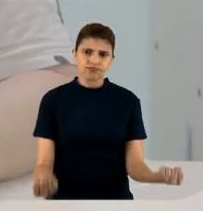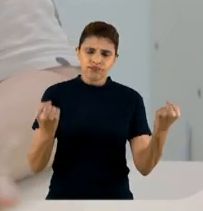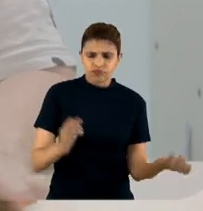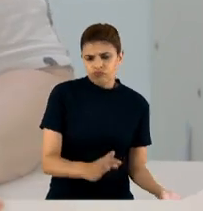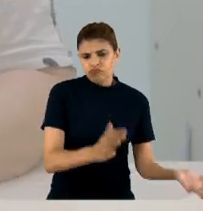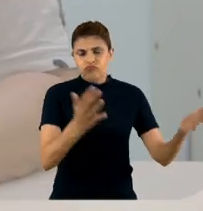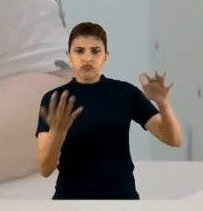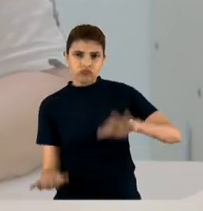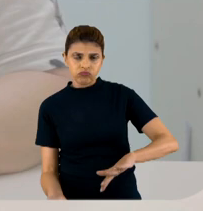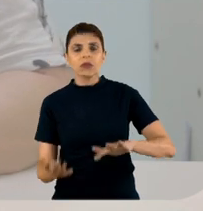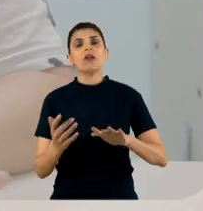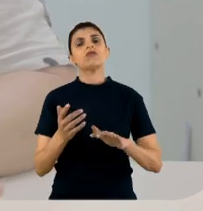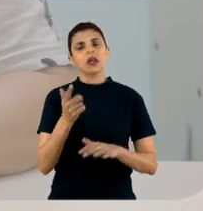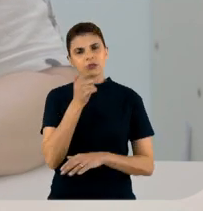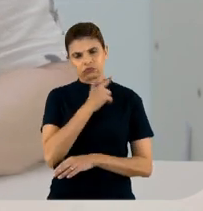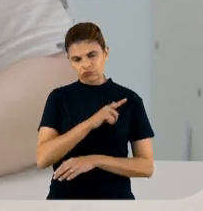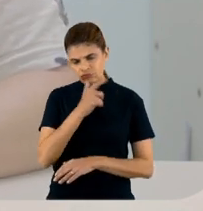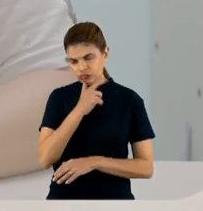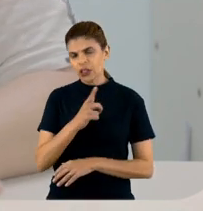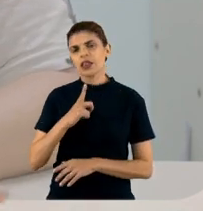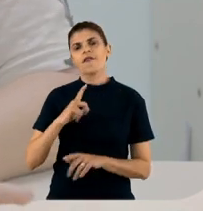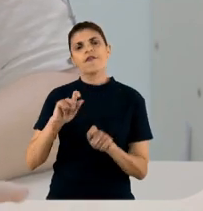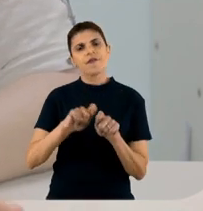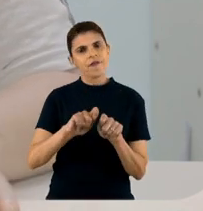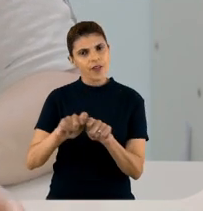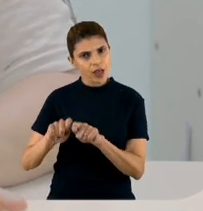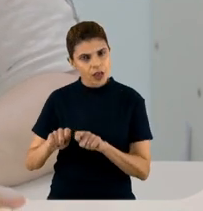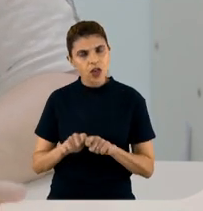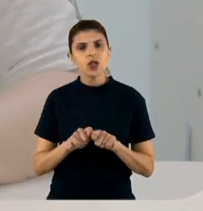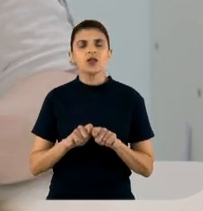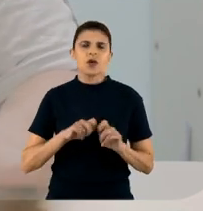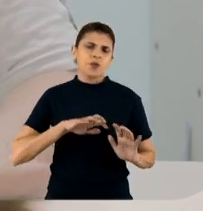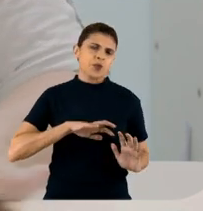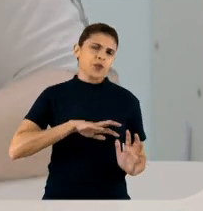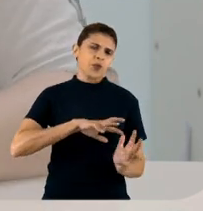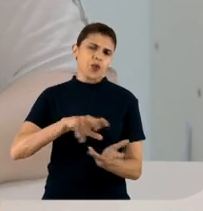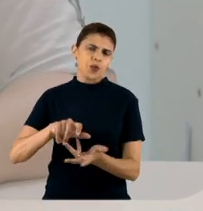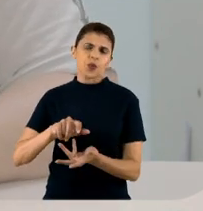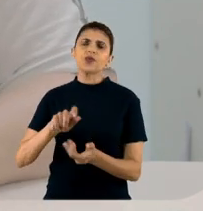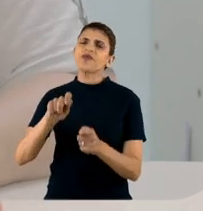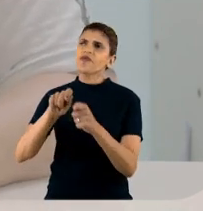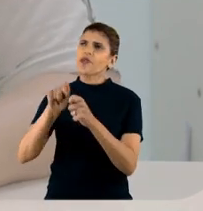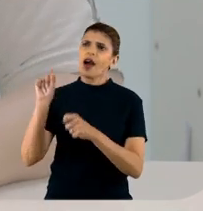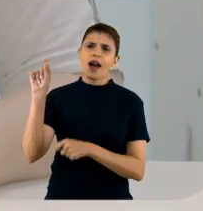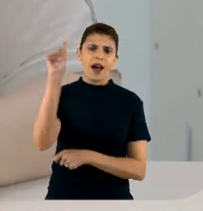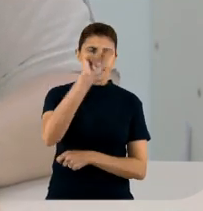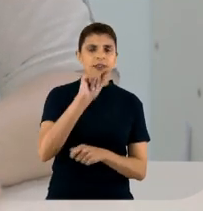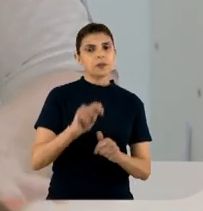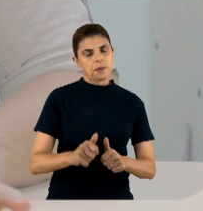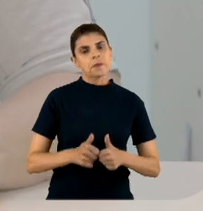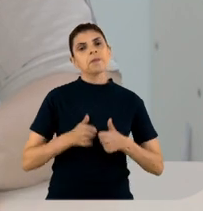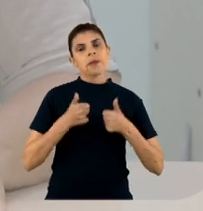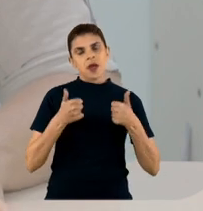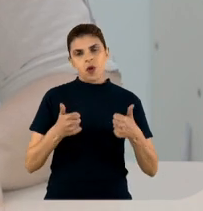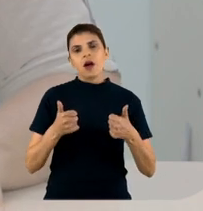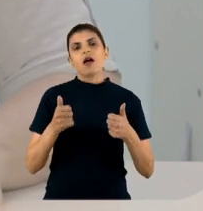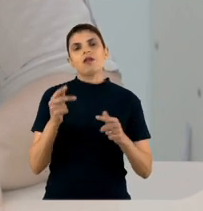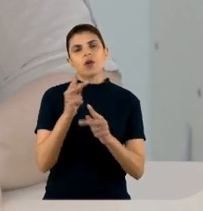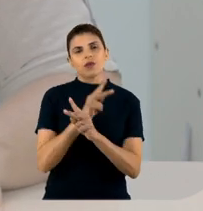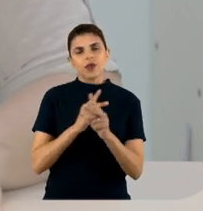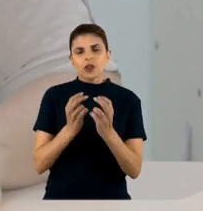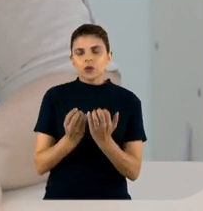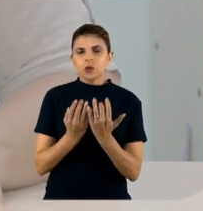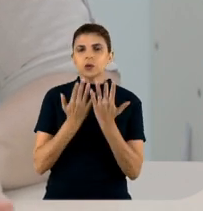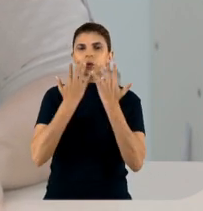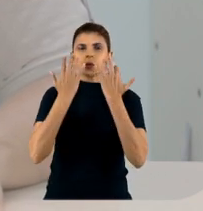então é uma coisa que realmente a gente tem preconizado tem feito e muito mundo inteiro tá fazendo né Para poder melhorar a ventilação